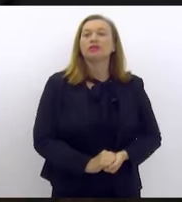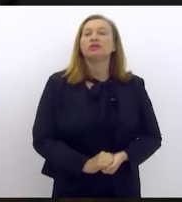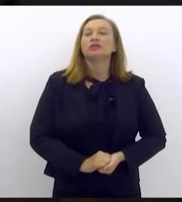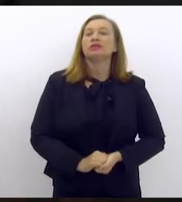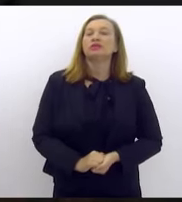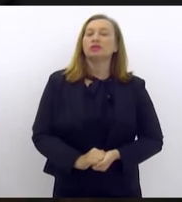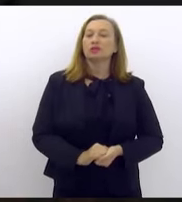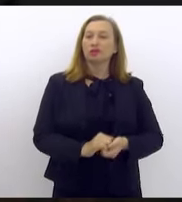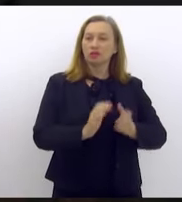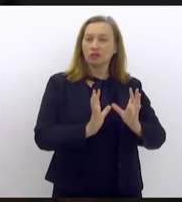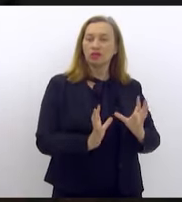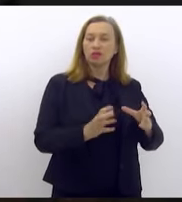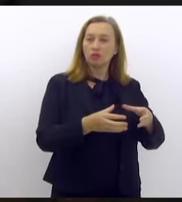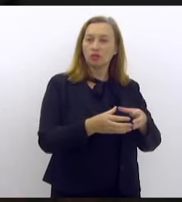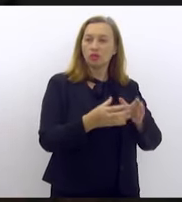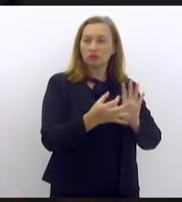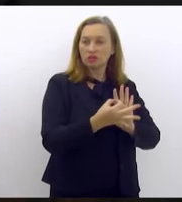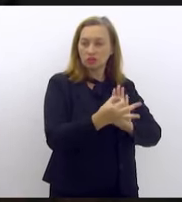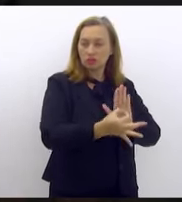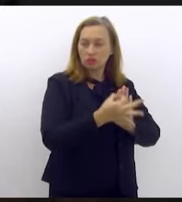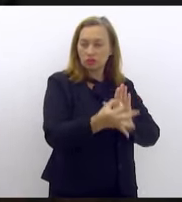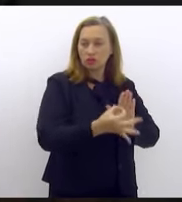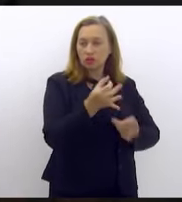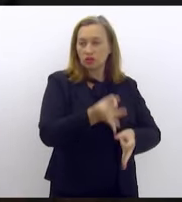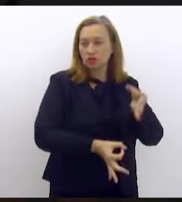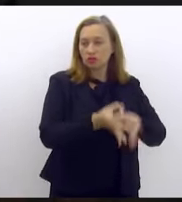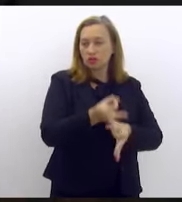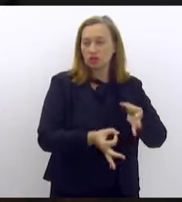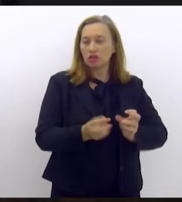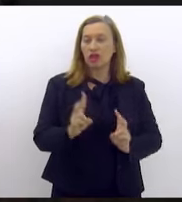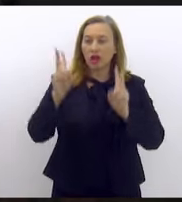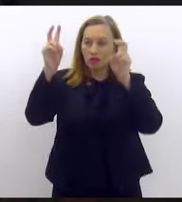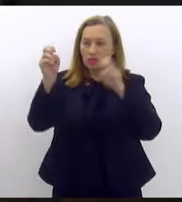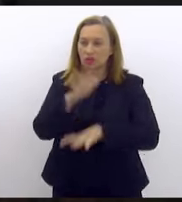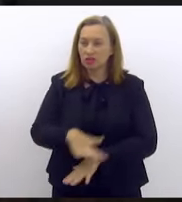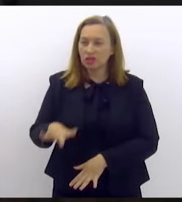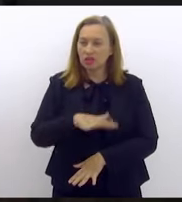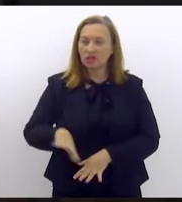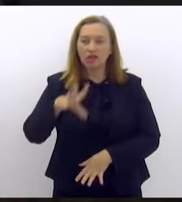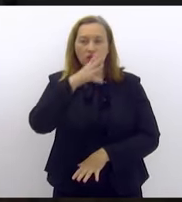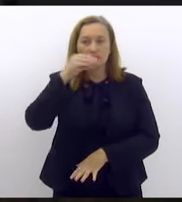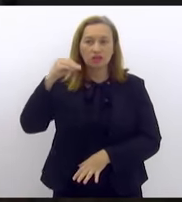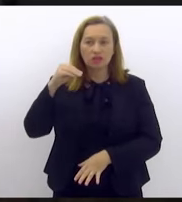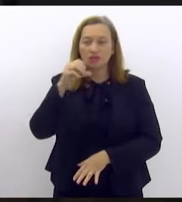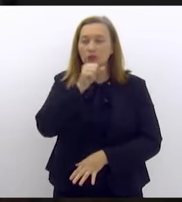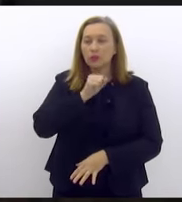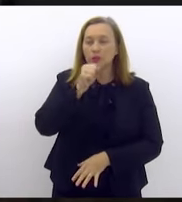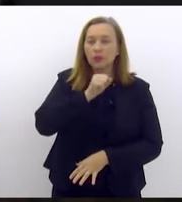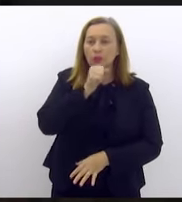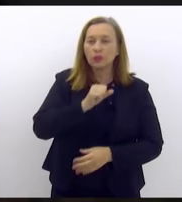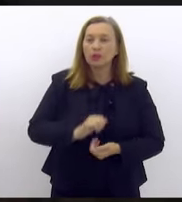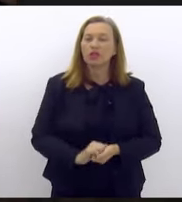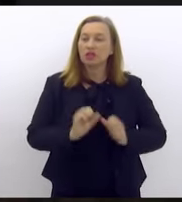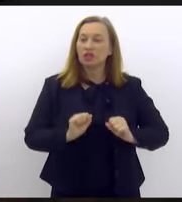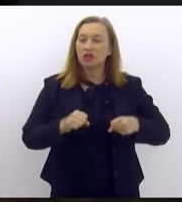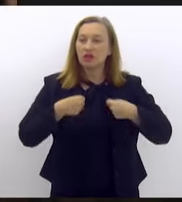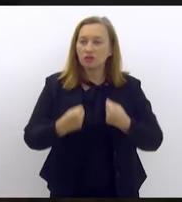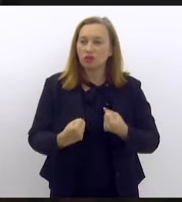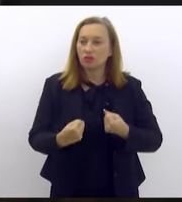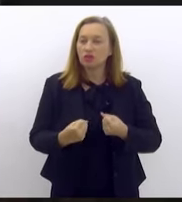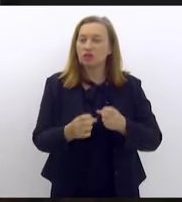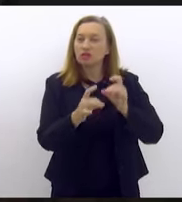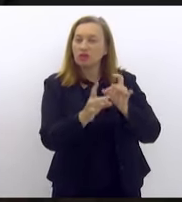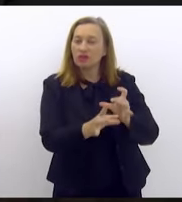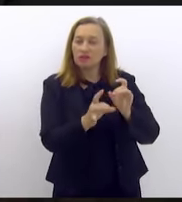pareceres das comissões Constituição e Justiça, de Assuntos da Criança, do Adolescente e do Idoso, de Defesa do